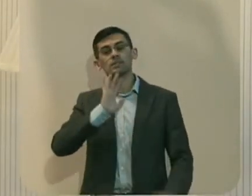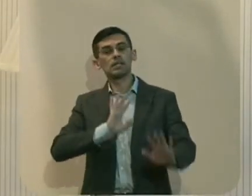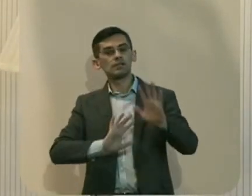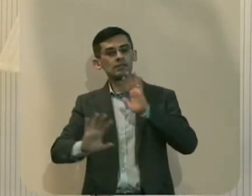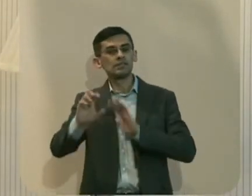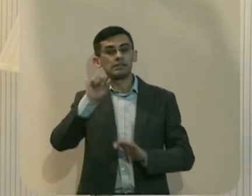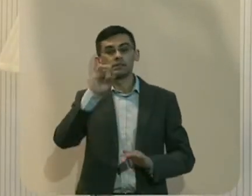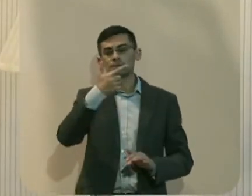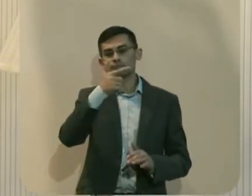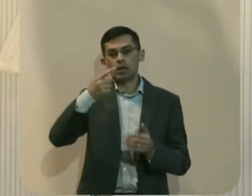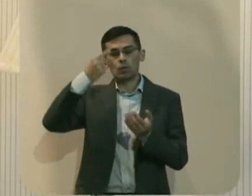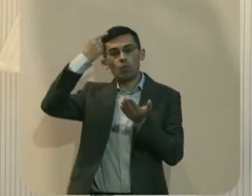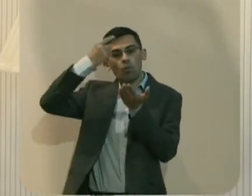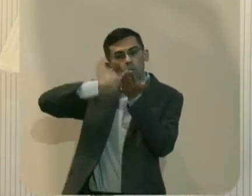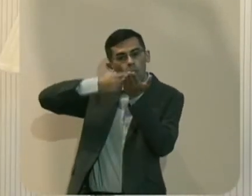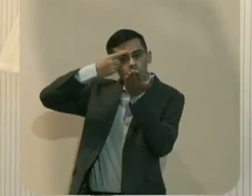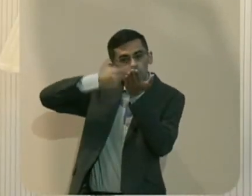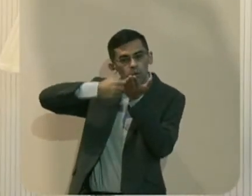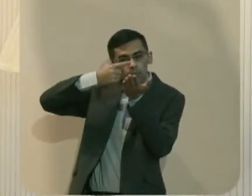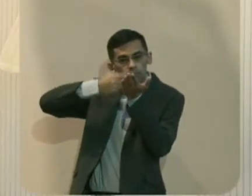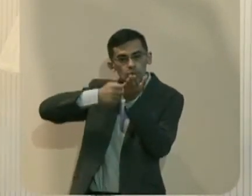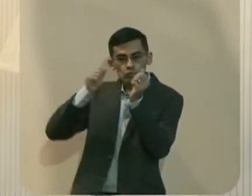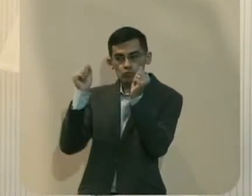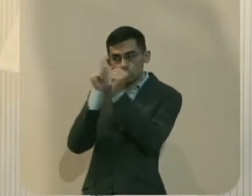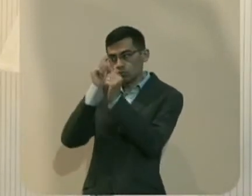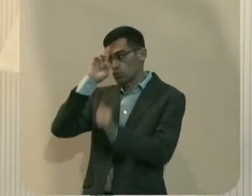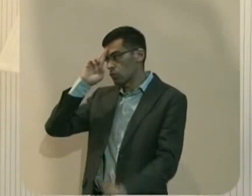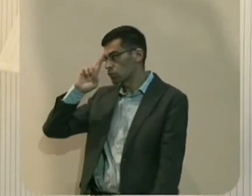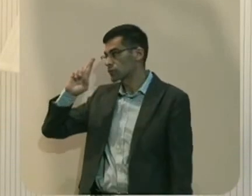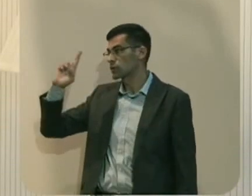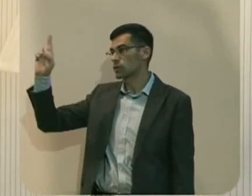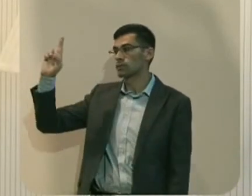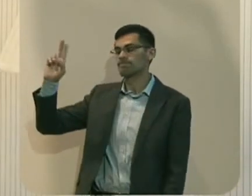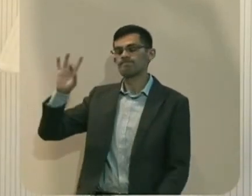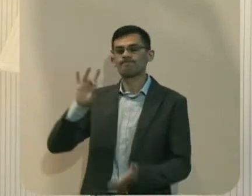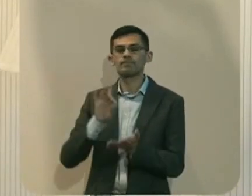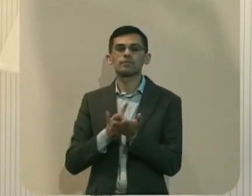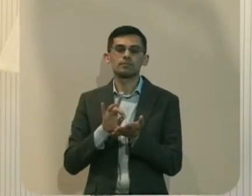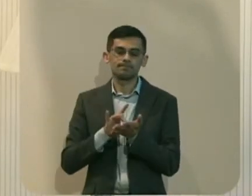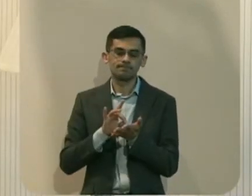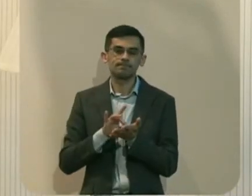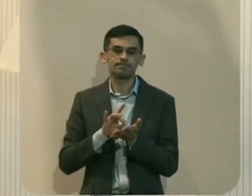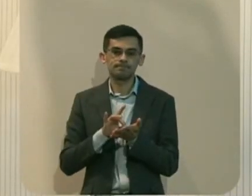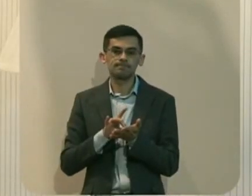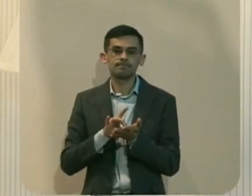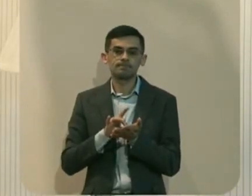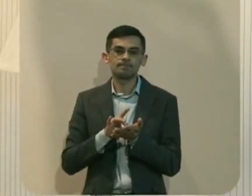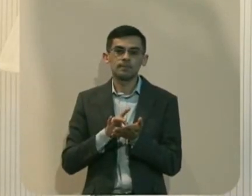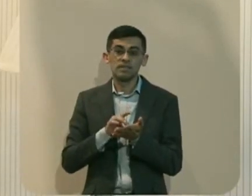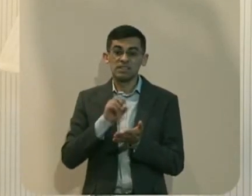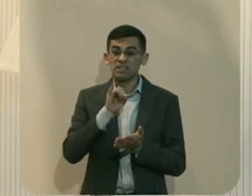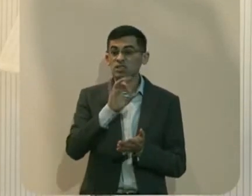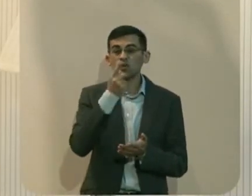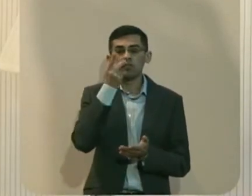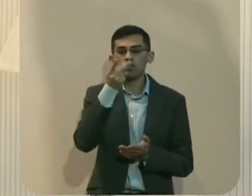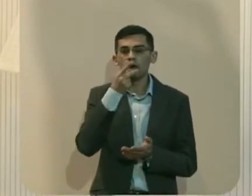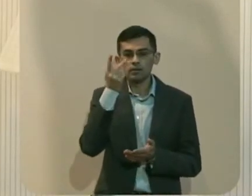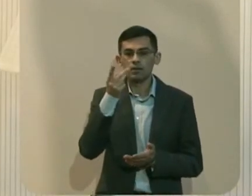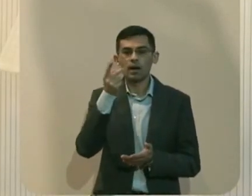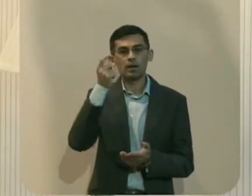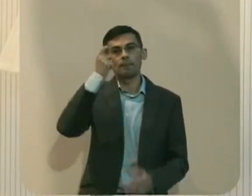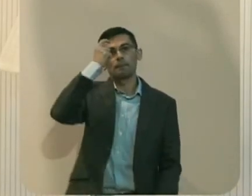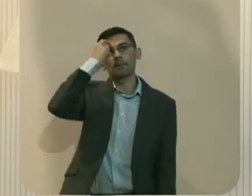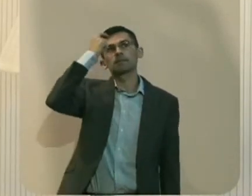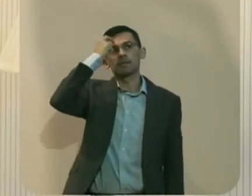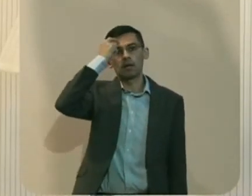gente não se compromete com o Senhor, de verdade, tá? Se a gente só faz isso na